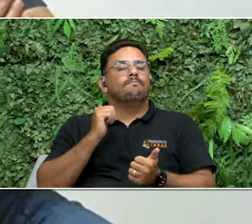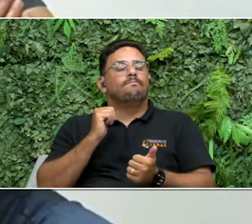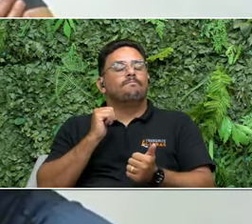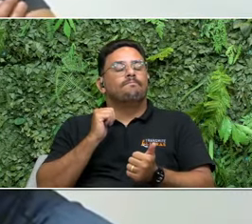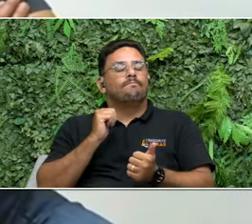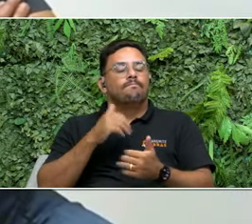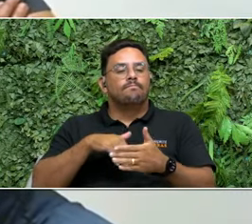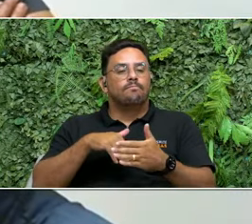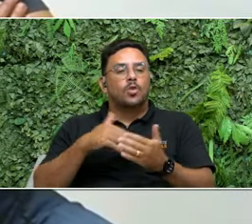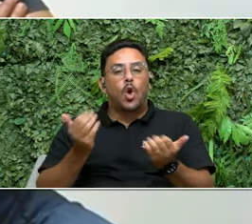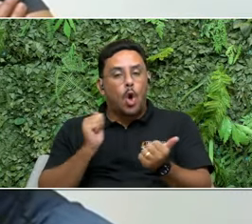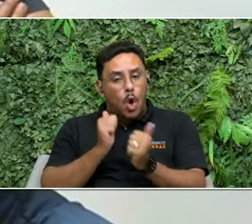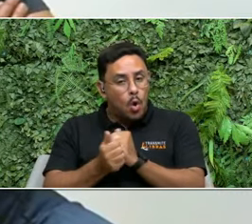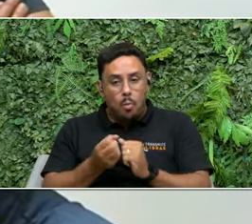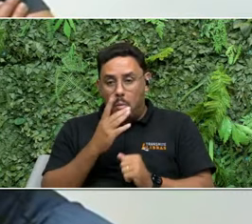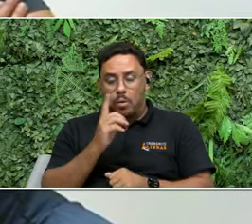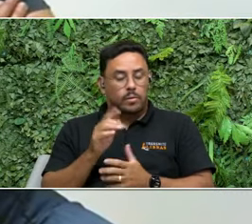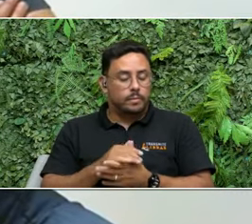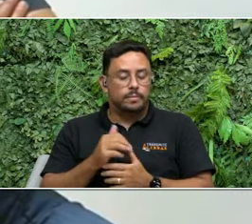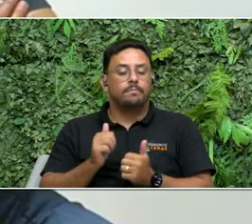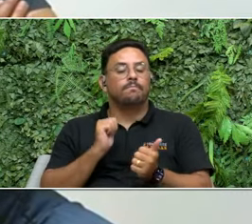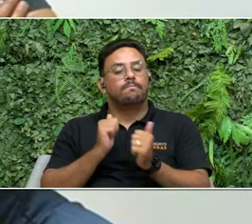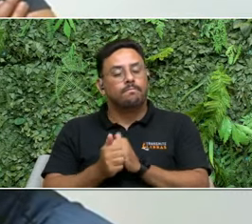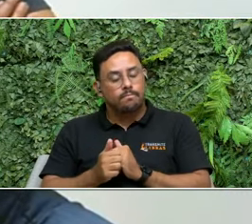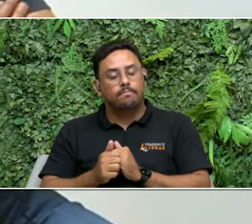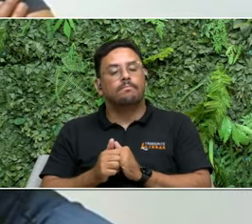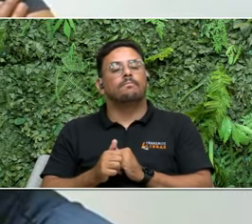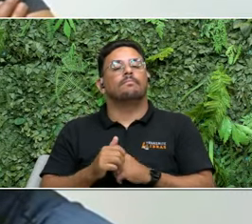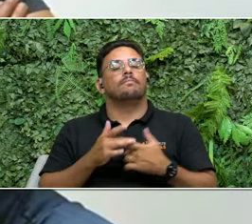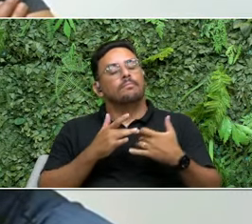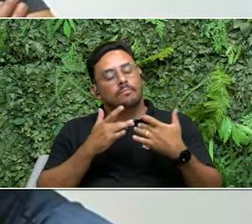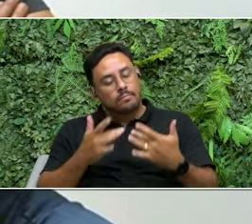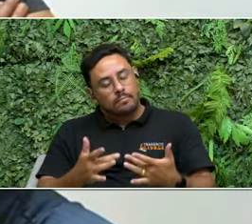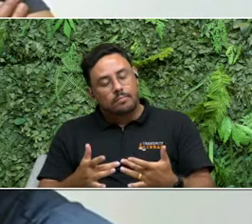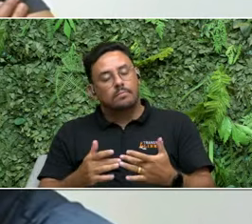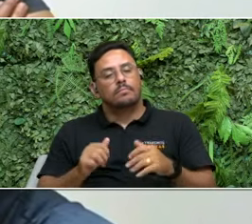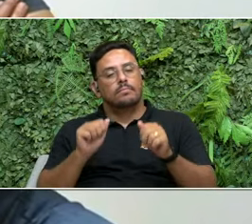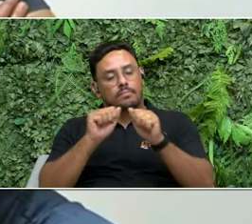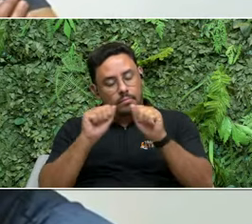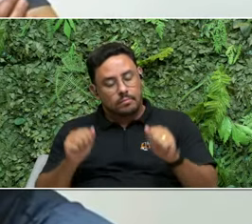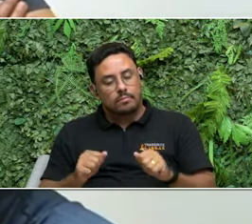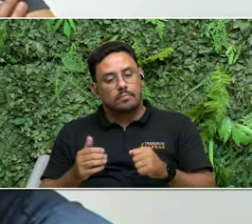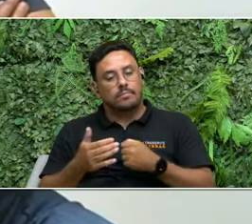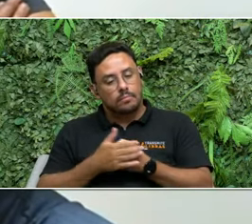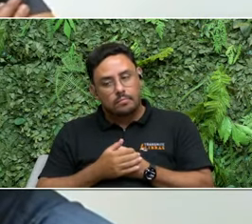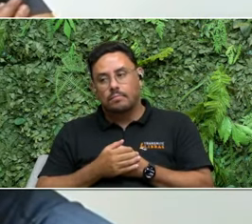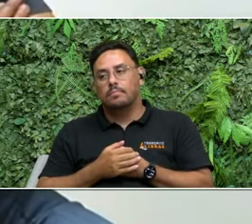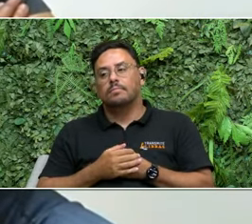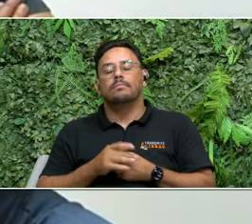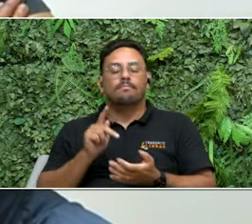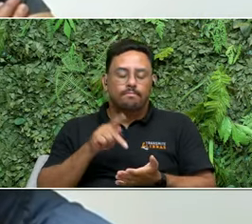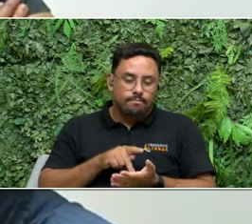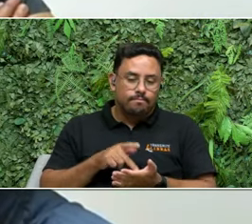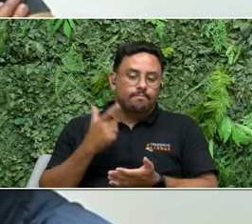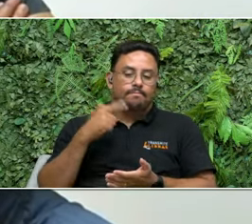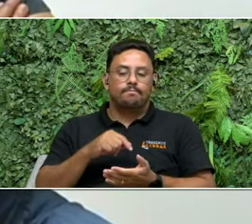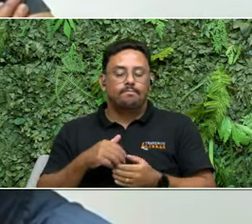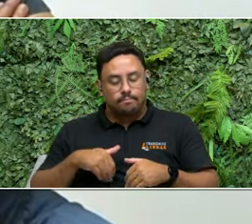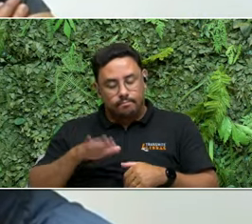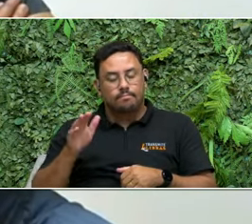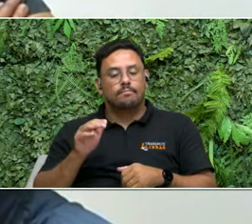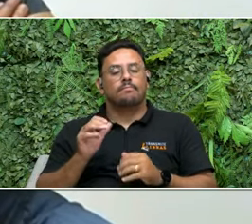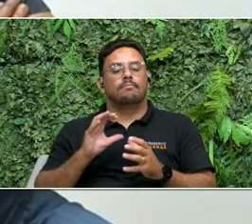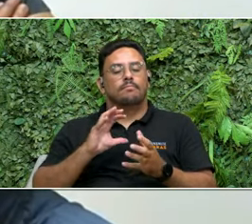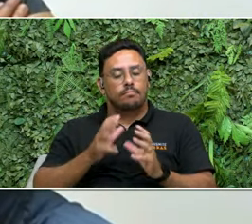com a bola hoje foi um jogador que foi muito mais voluntarioso no sistema defensivo do que de fato conseguiu carregar a